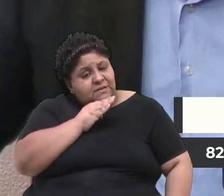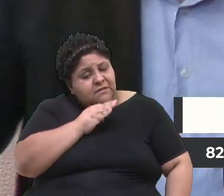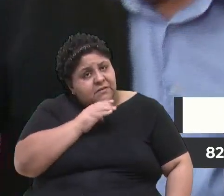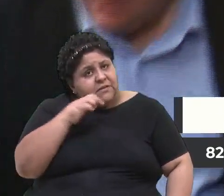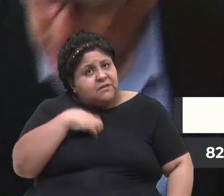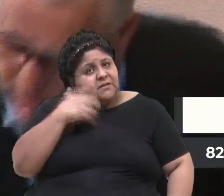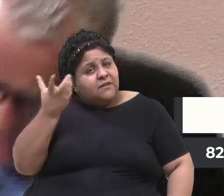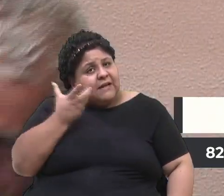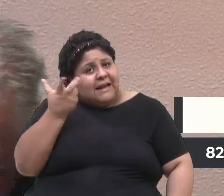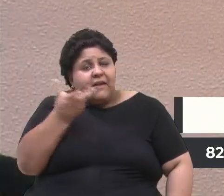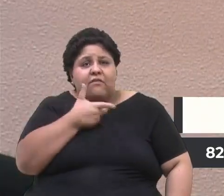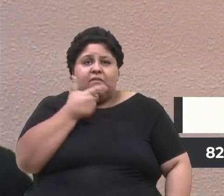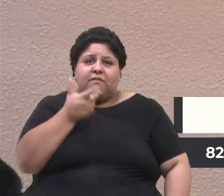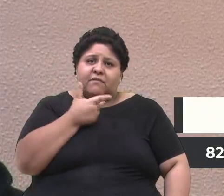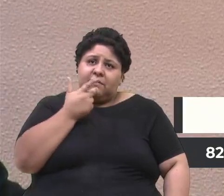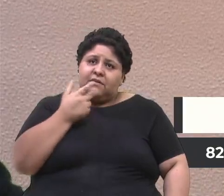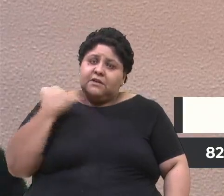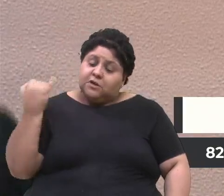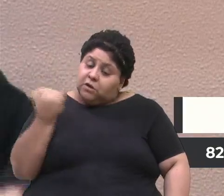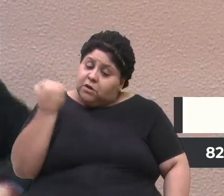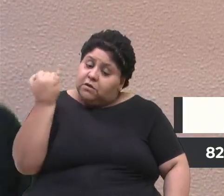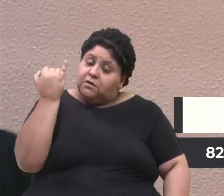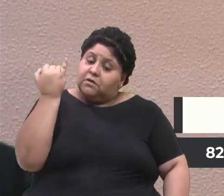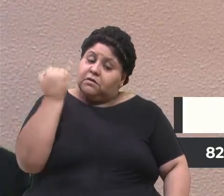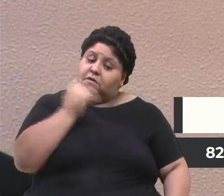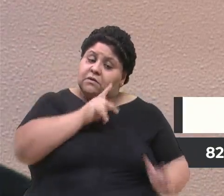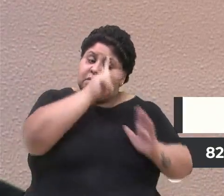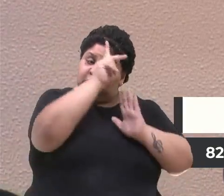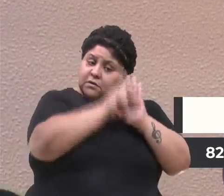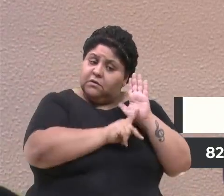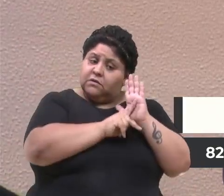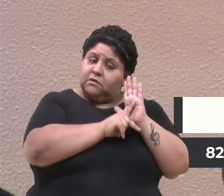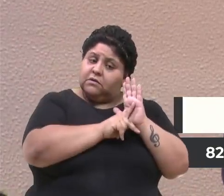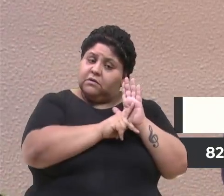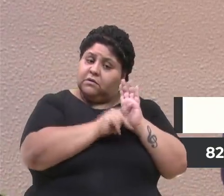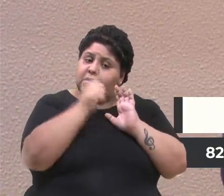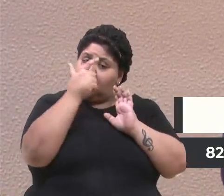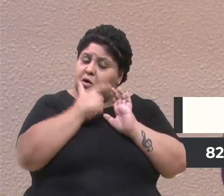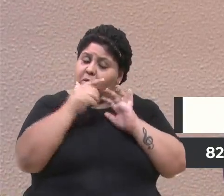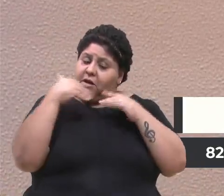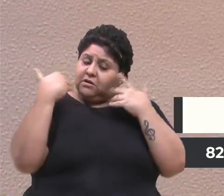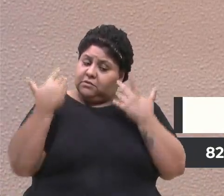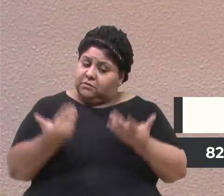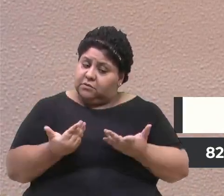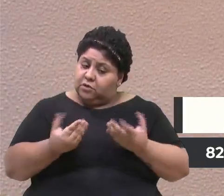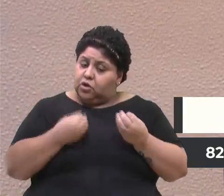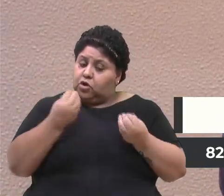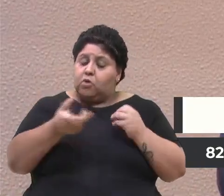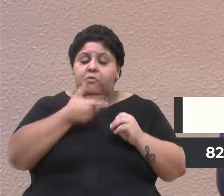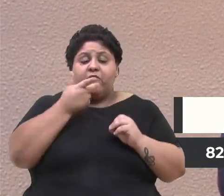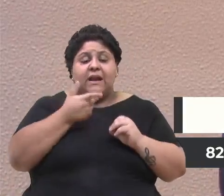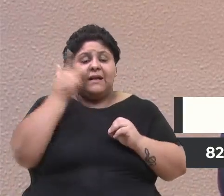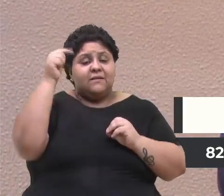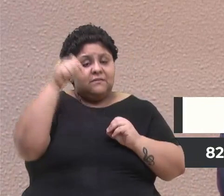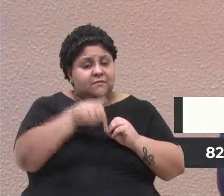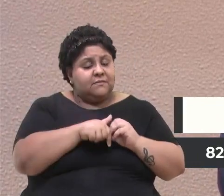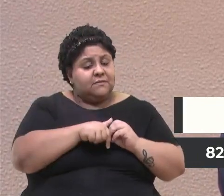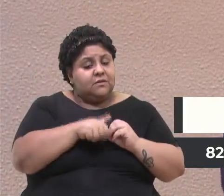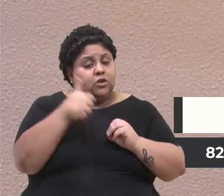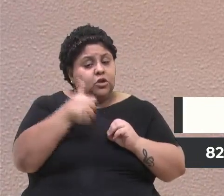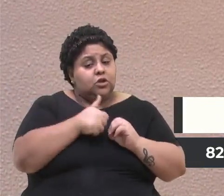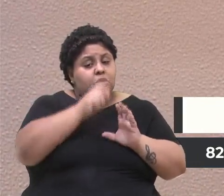dizer, importantíssimo esse projeto, talvez, como foi dito aqui, um dos projetos